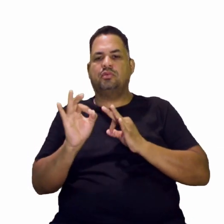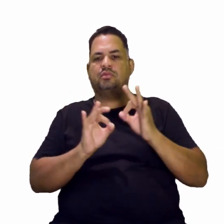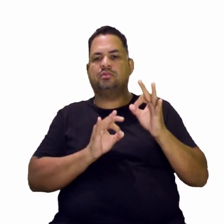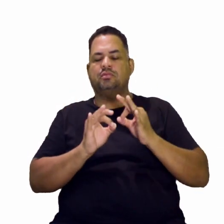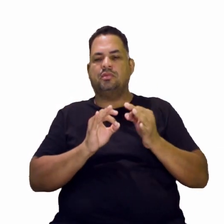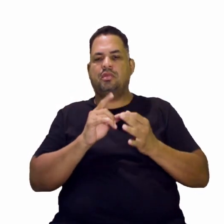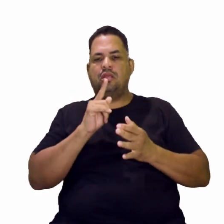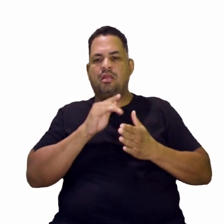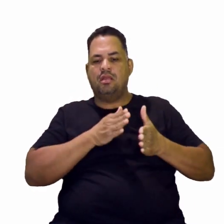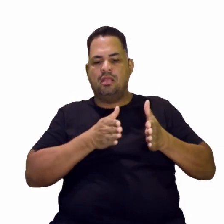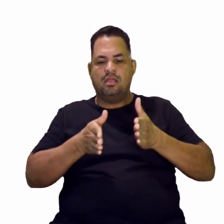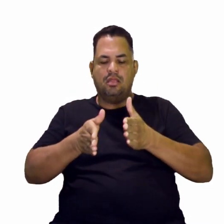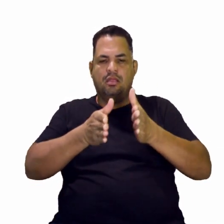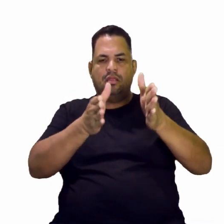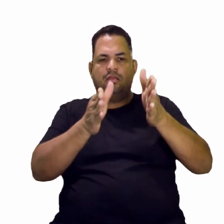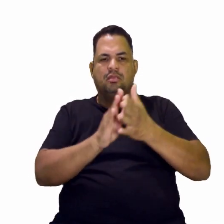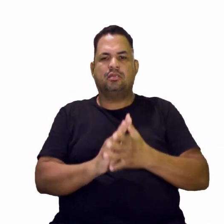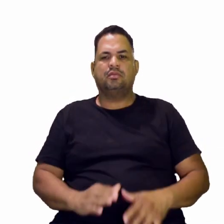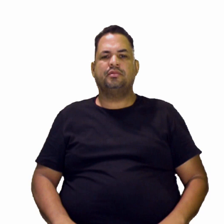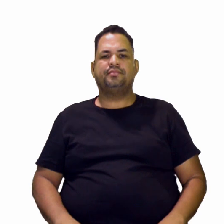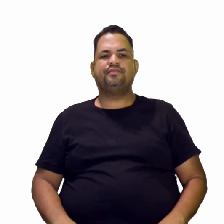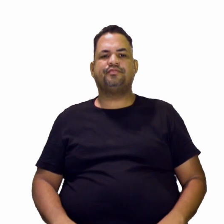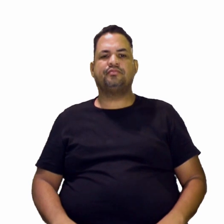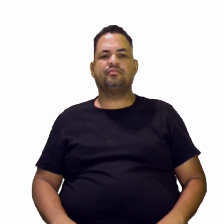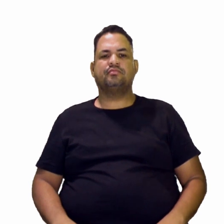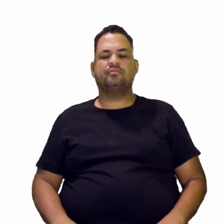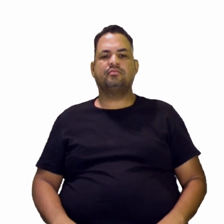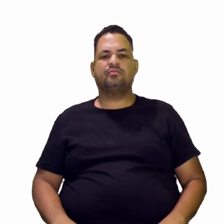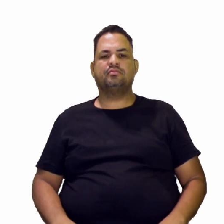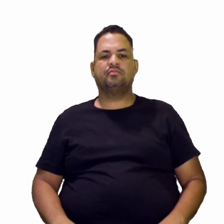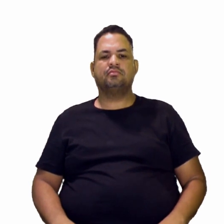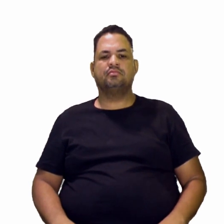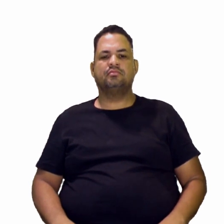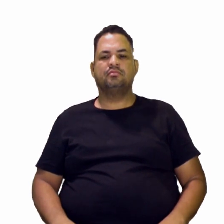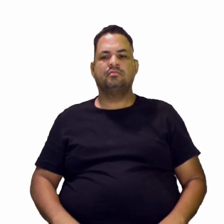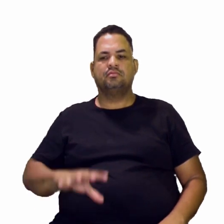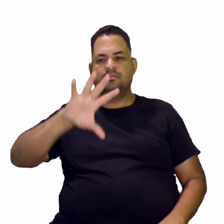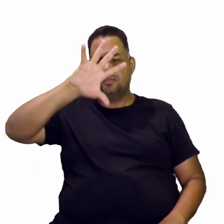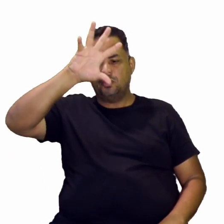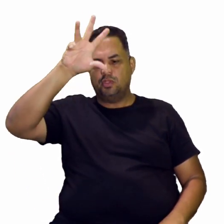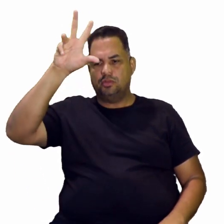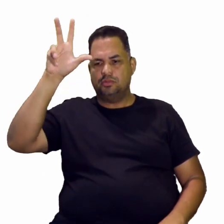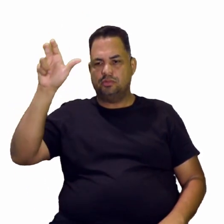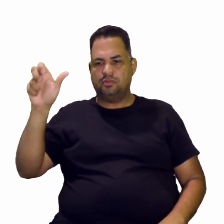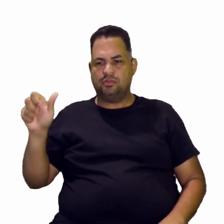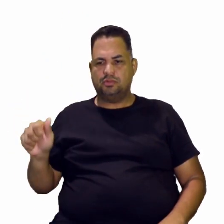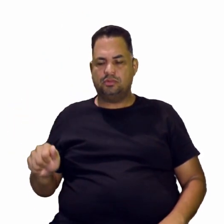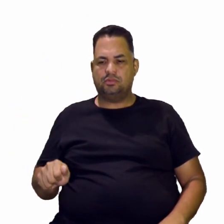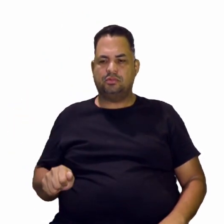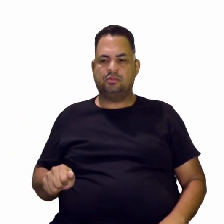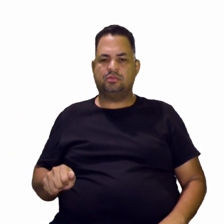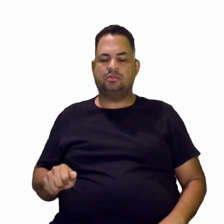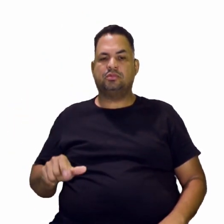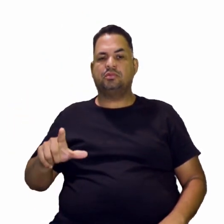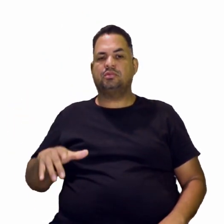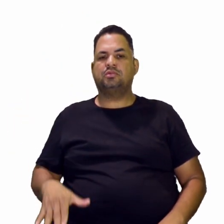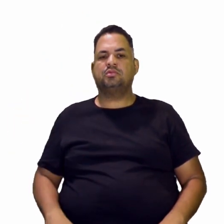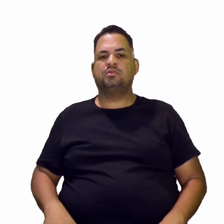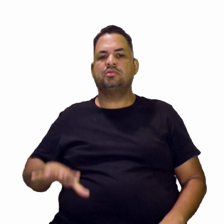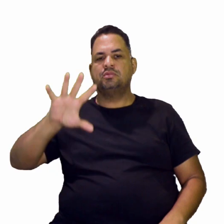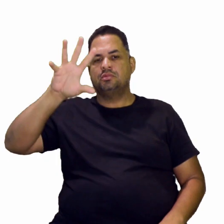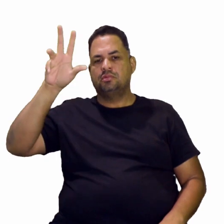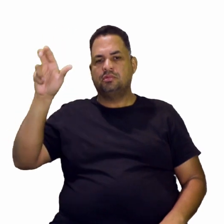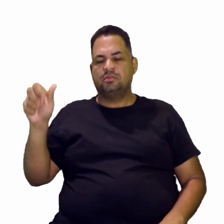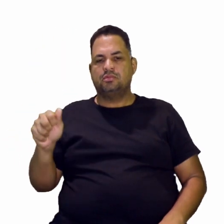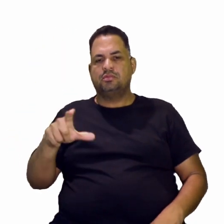rios. Continentais, pessoal, quer dizer porque estão ali dentro do continente, né? Os oceanos e os